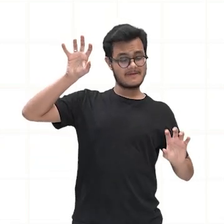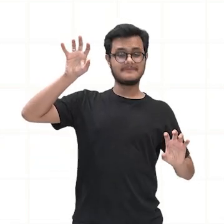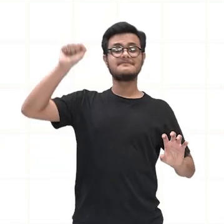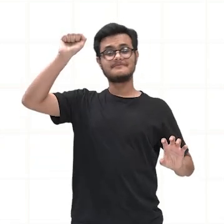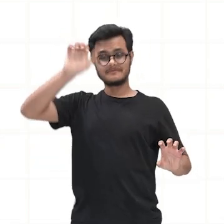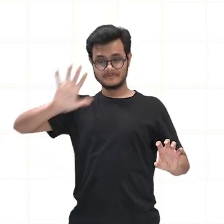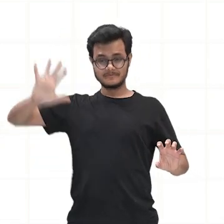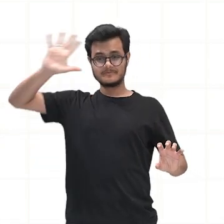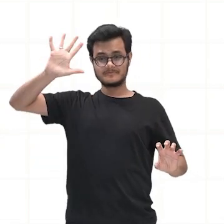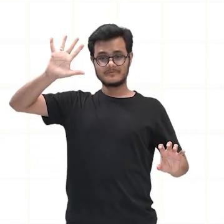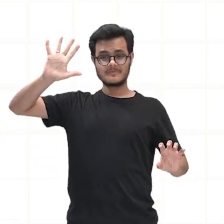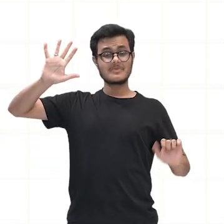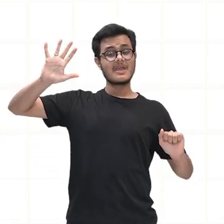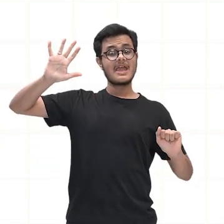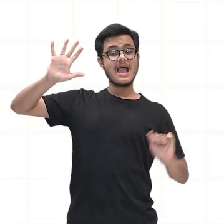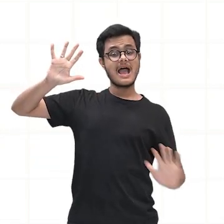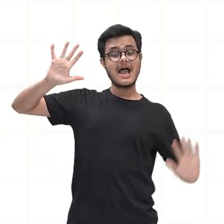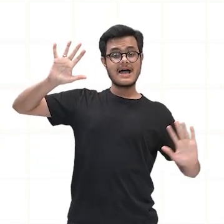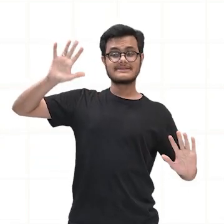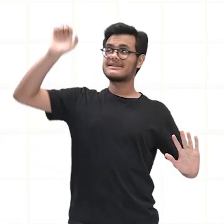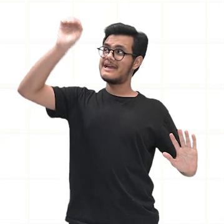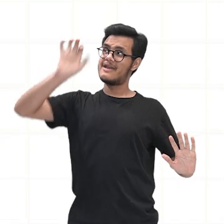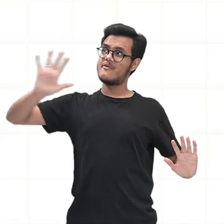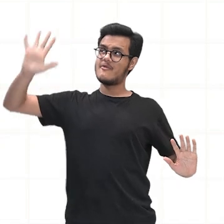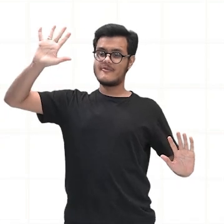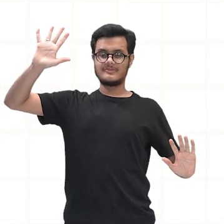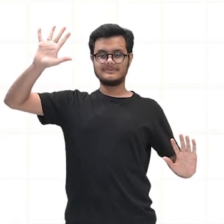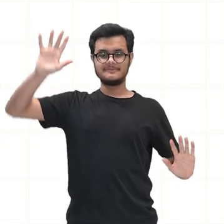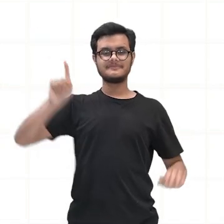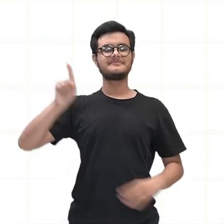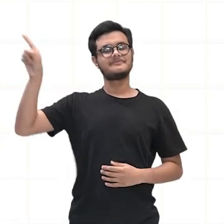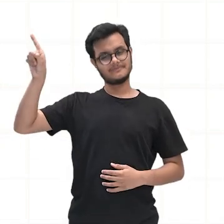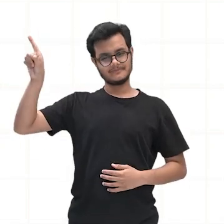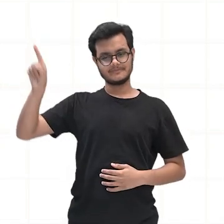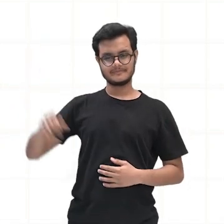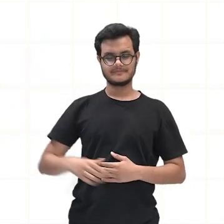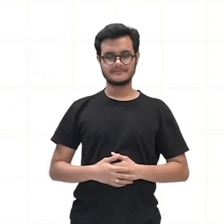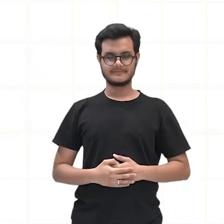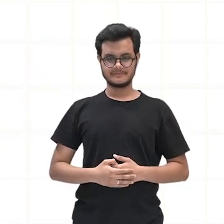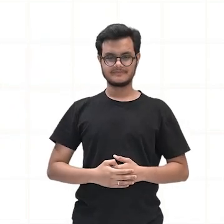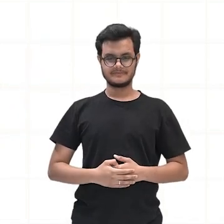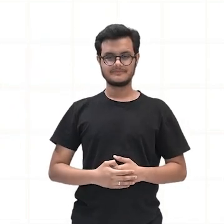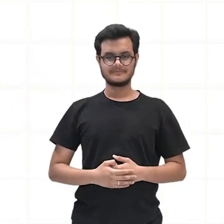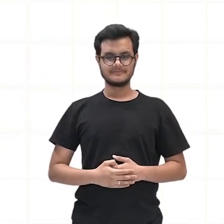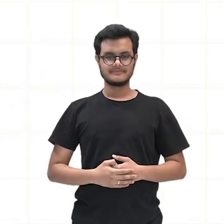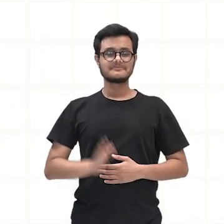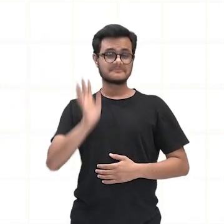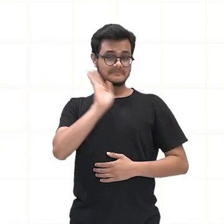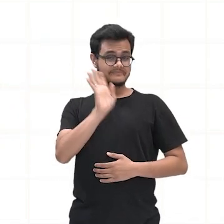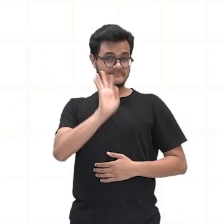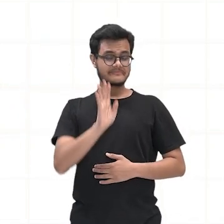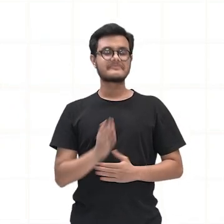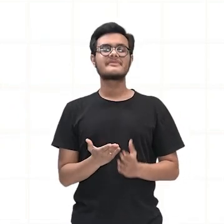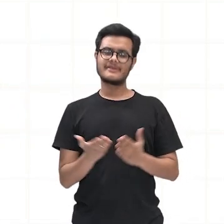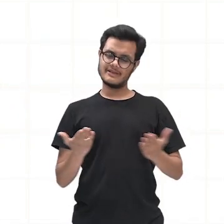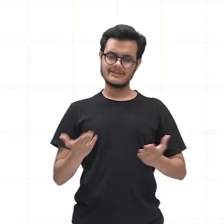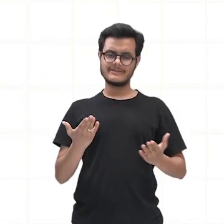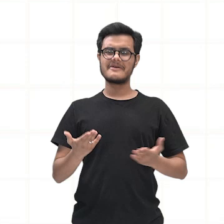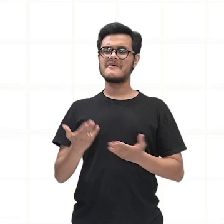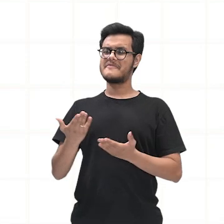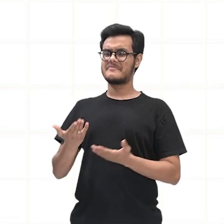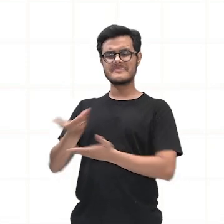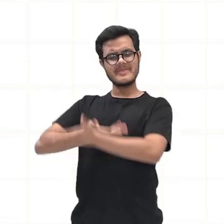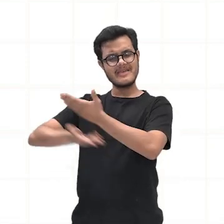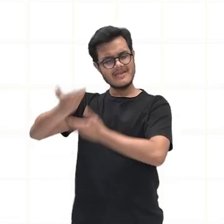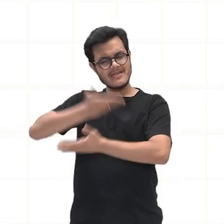essa região aqui, tá, galera, do mapa? A região aqui oriental. Então, as trocas comerciais aqui